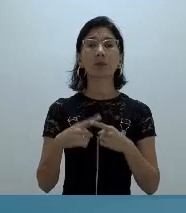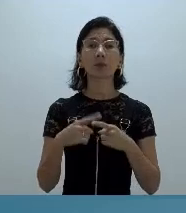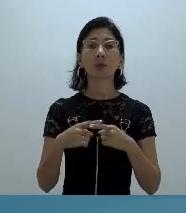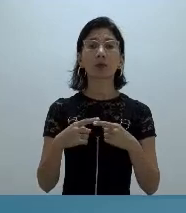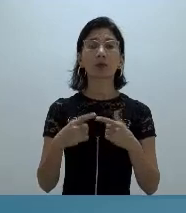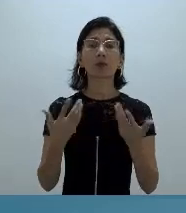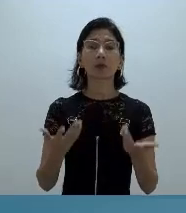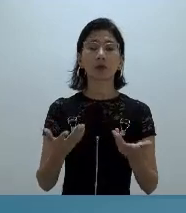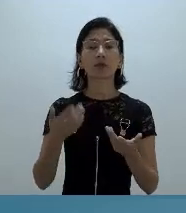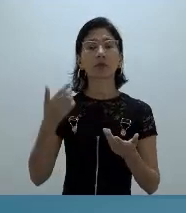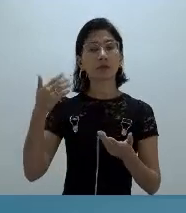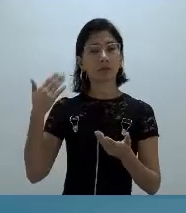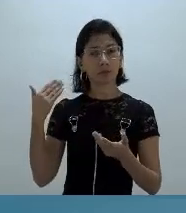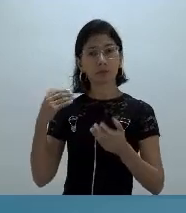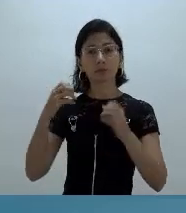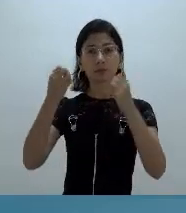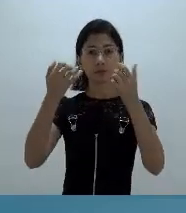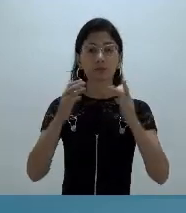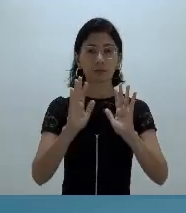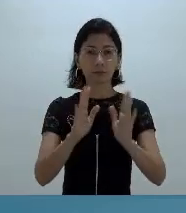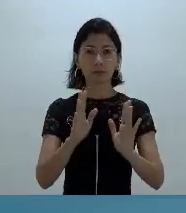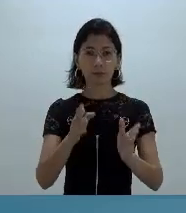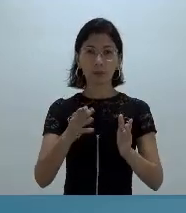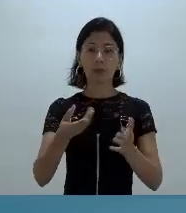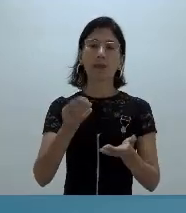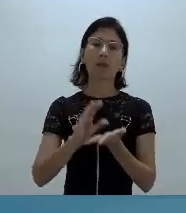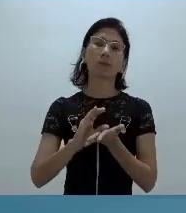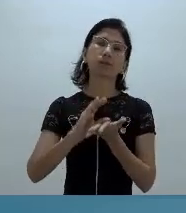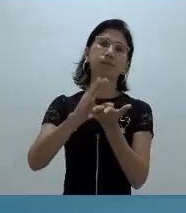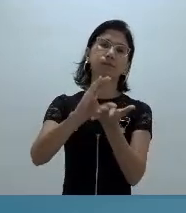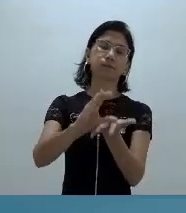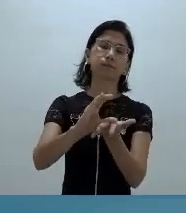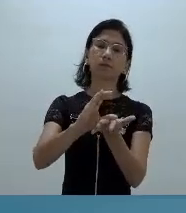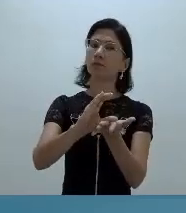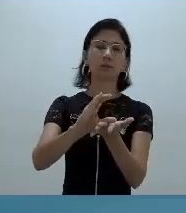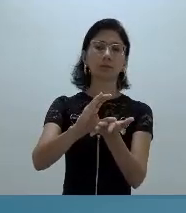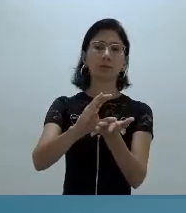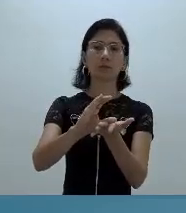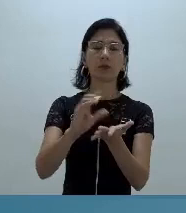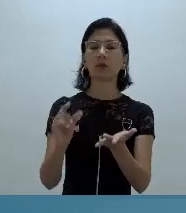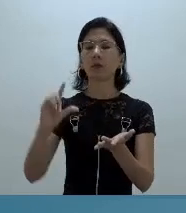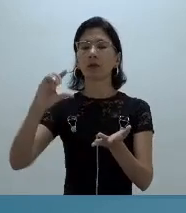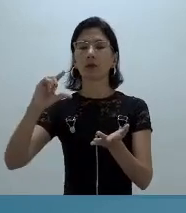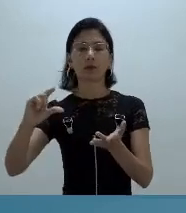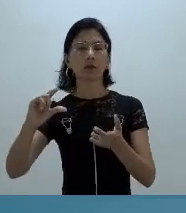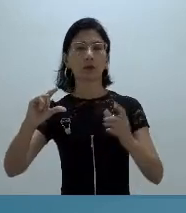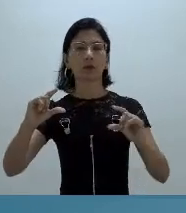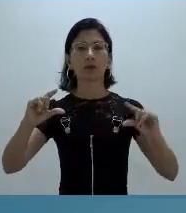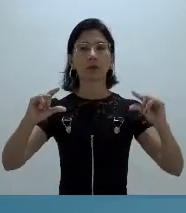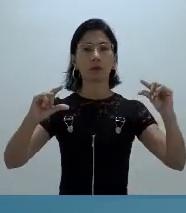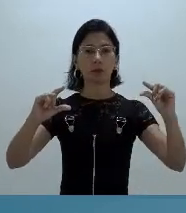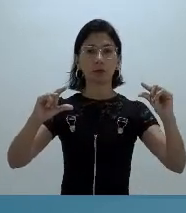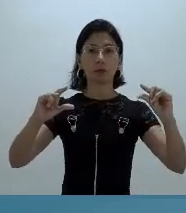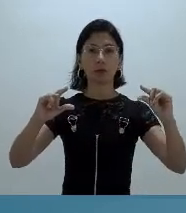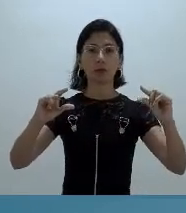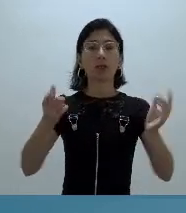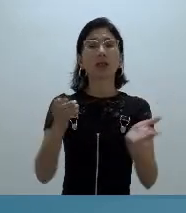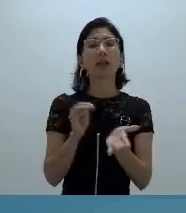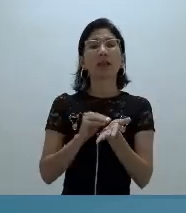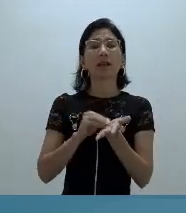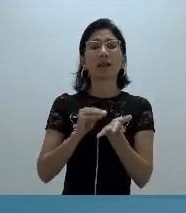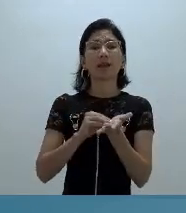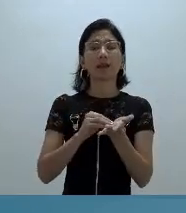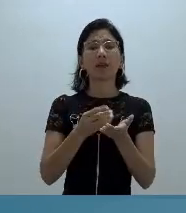muito menos por extinção do processo executivo, se o próprio tribunal mandou realizar a perícia contábil para apuração do quanto a